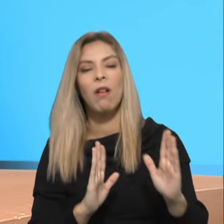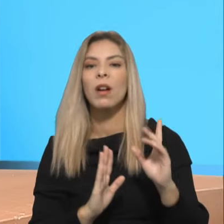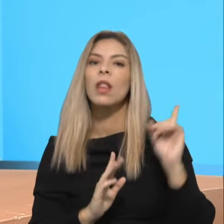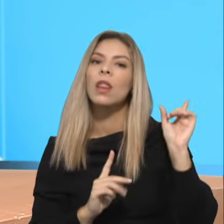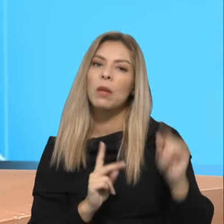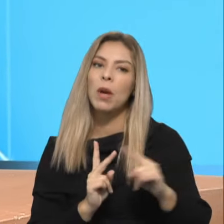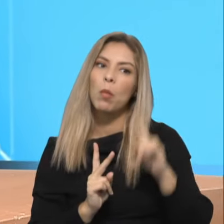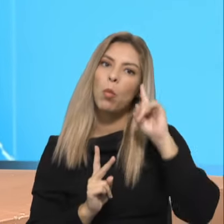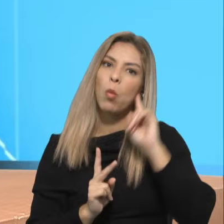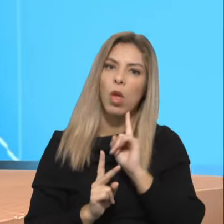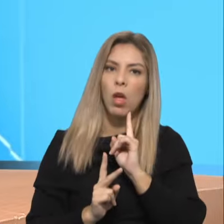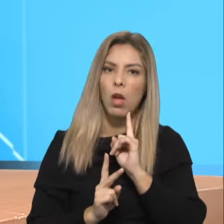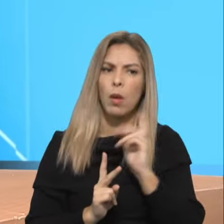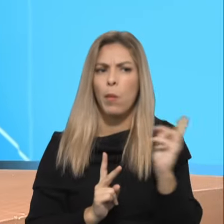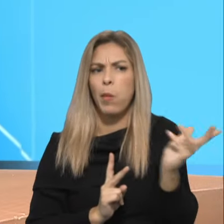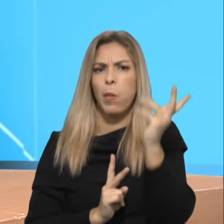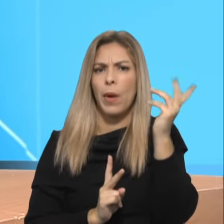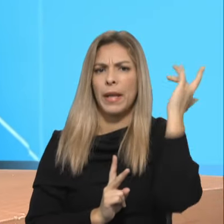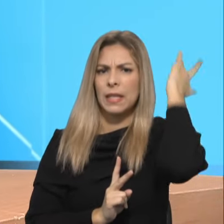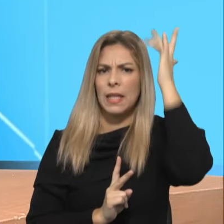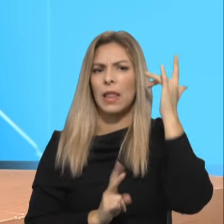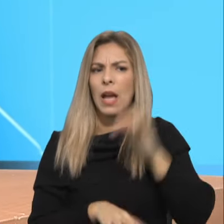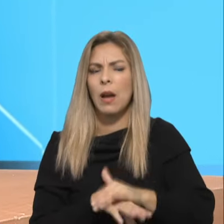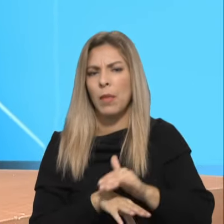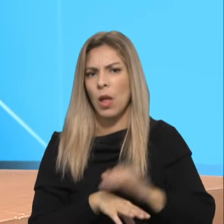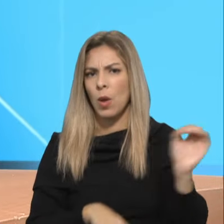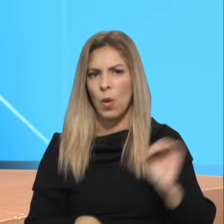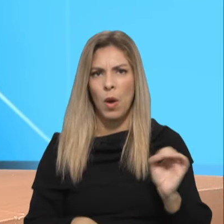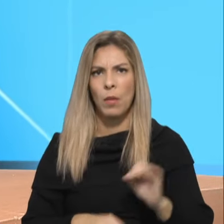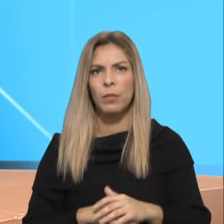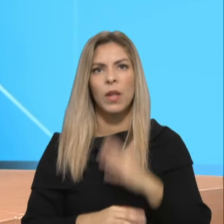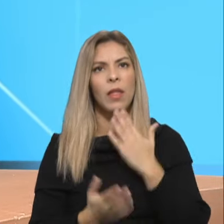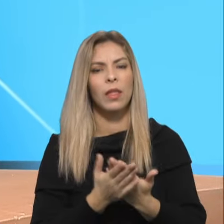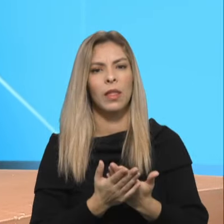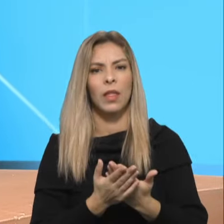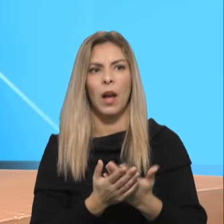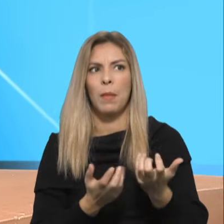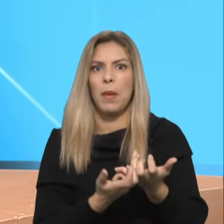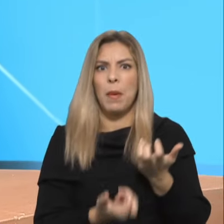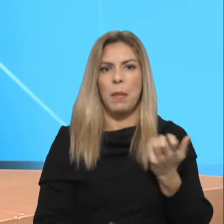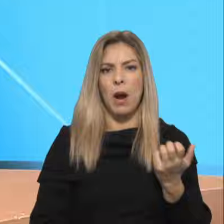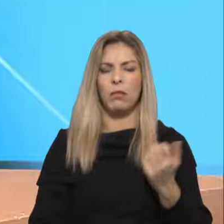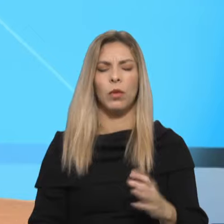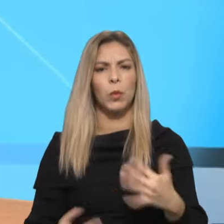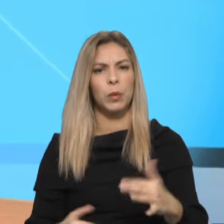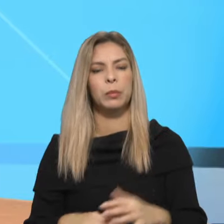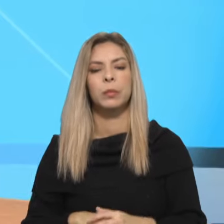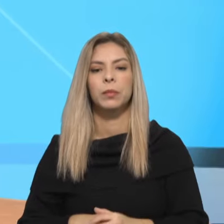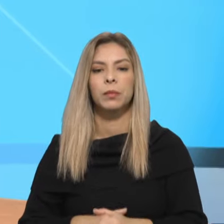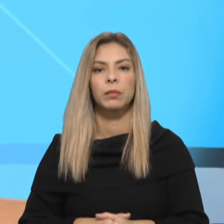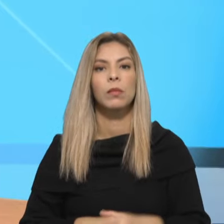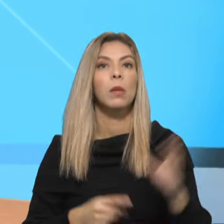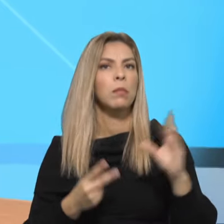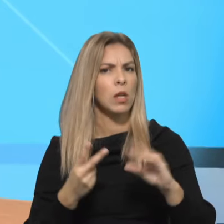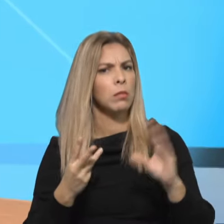esta mulher totalmente santa, isenta do pecado original. E, portanto, isso dá-lhe outra luz e outro impacto. E são muitos mais, enfim, os factos